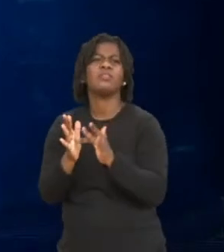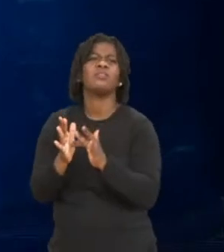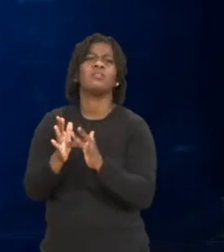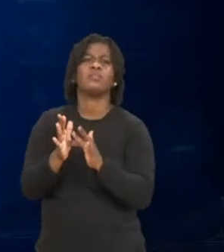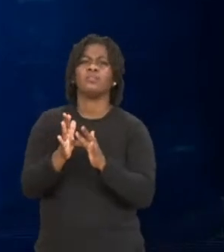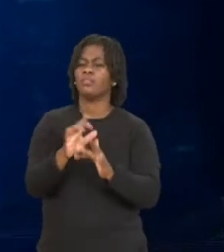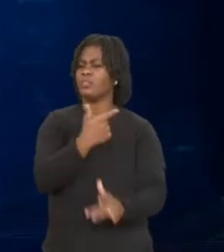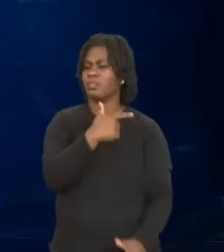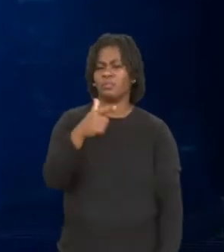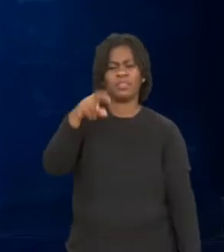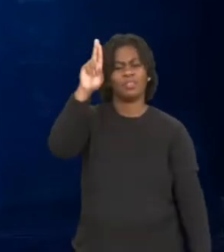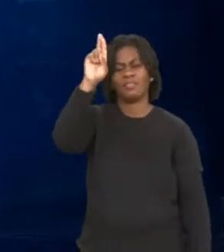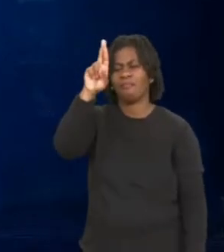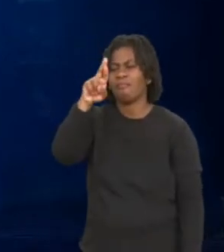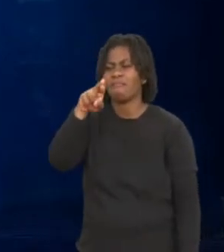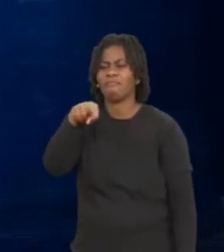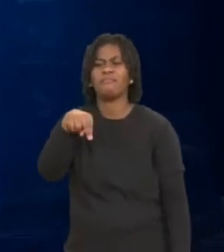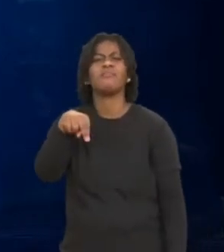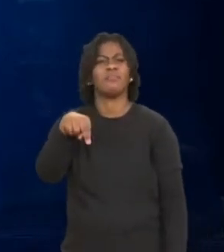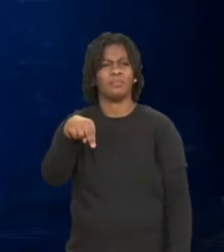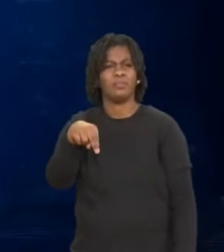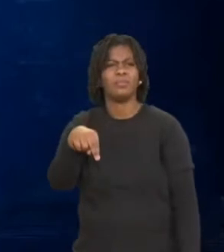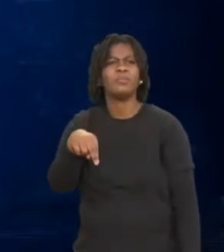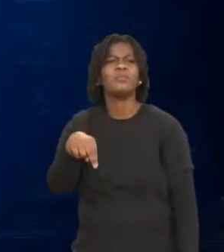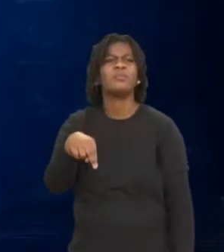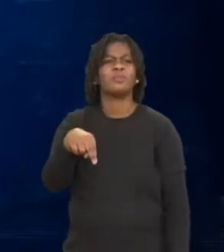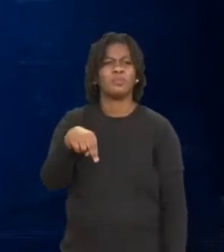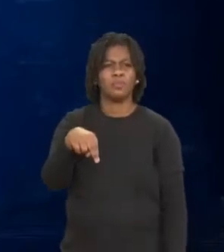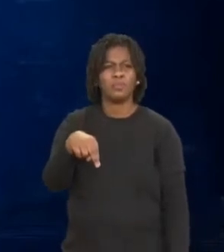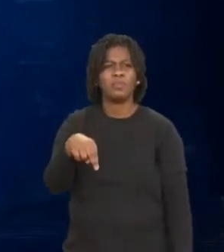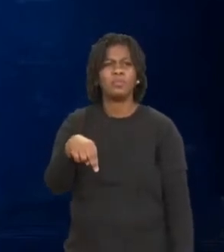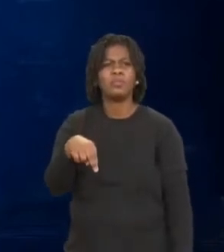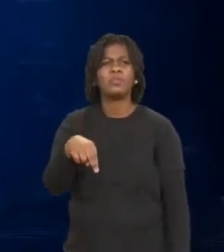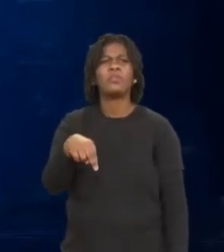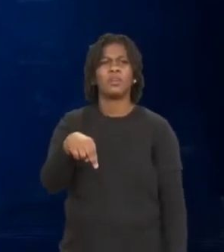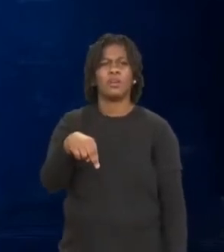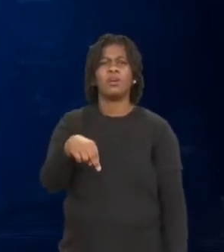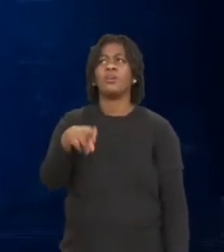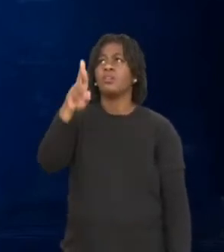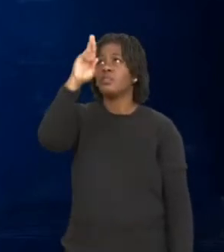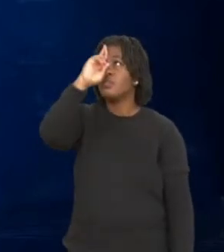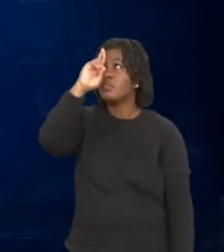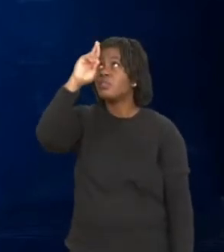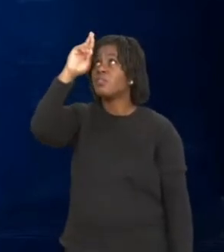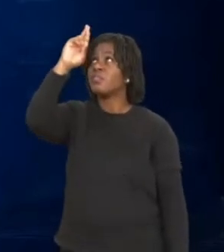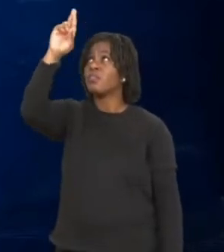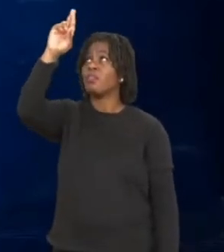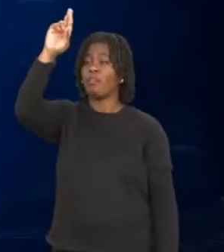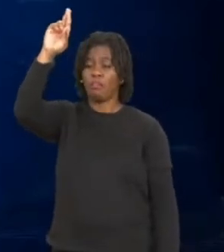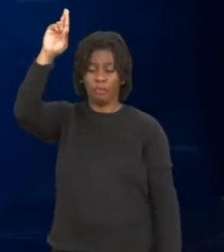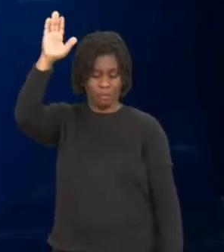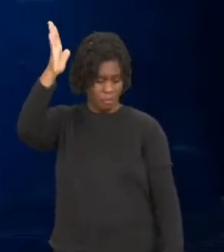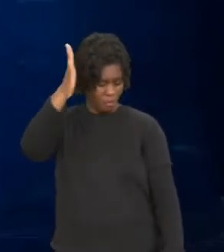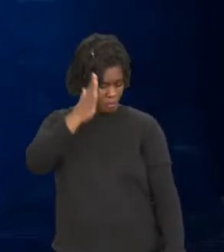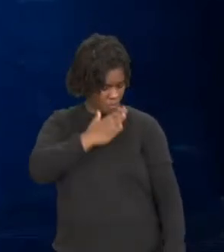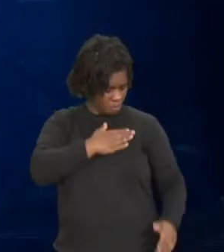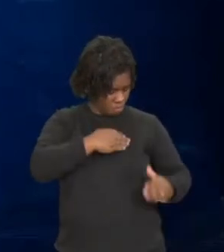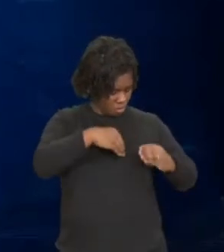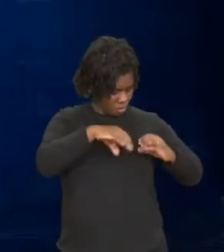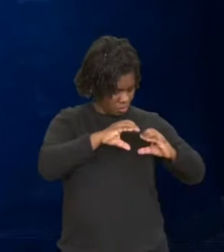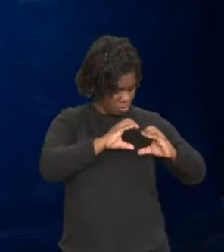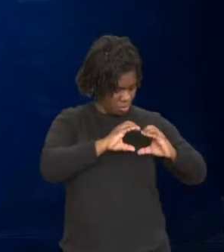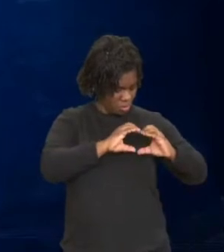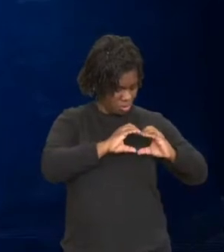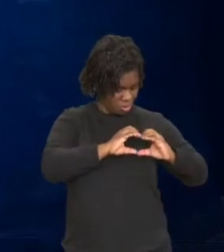Não tem razão. Não tem razão. Toma, Senhor, meu coração. Toma, Senhor,